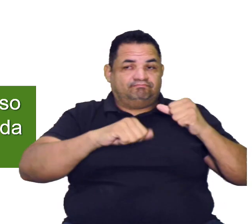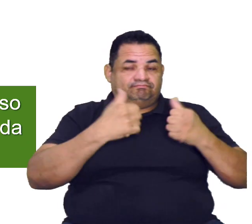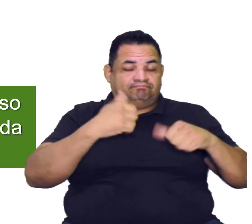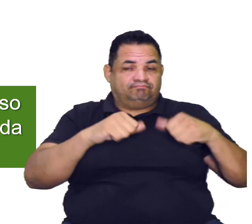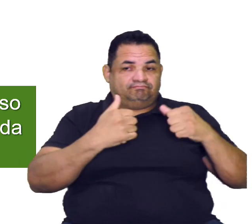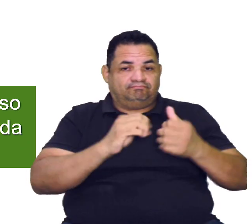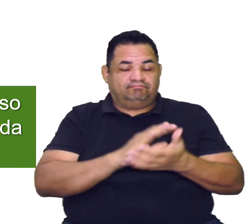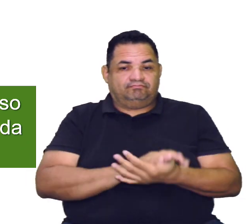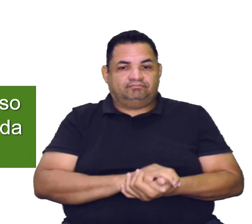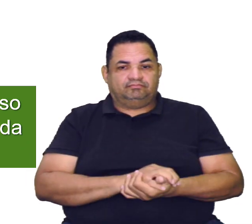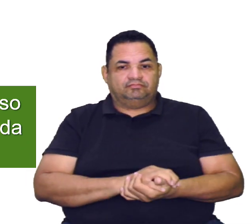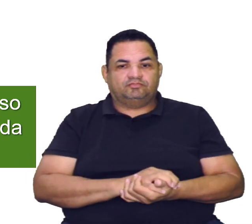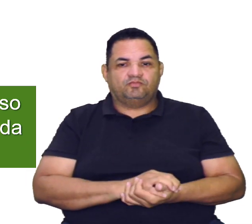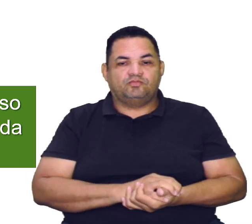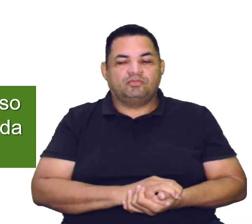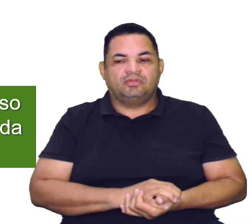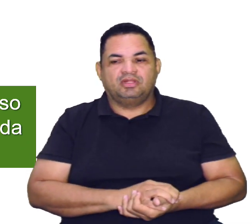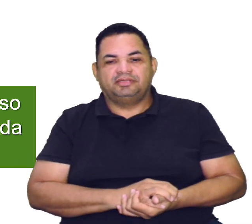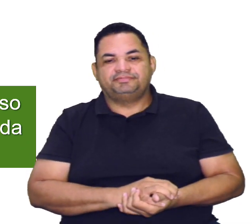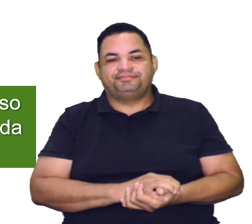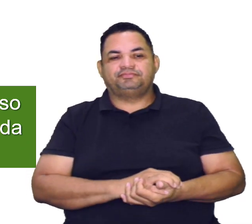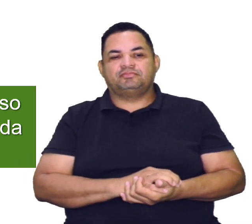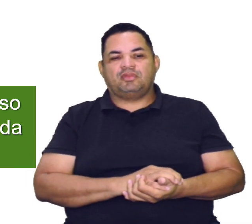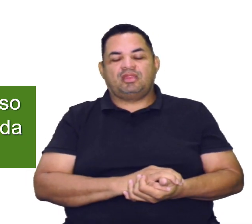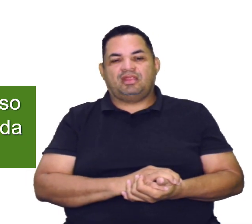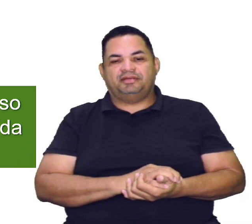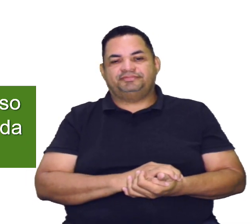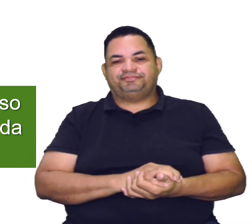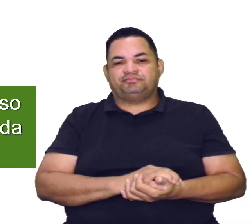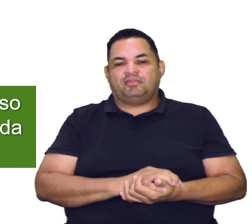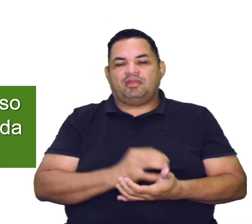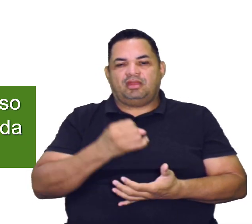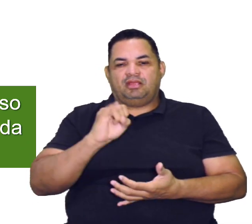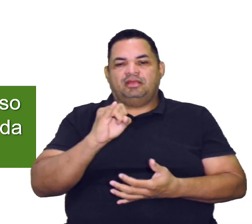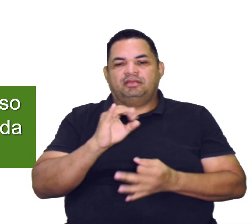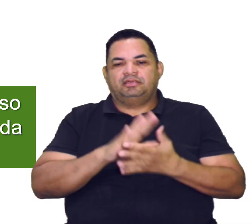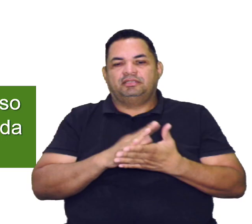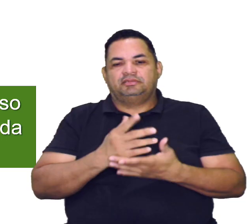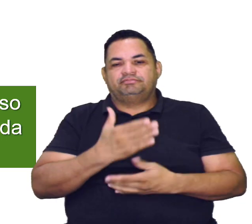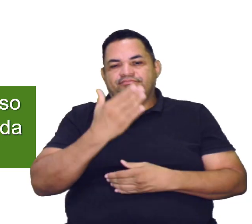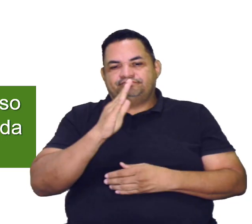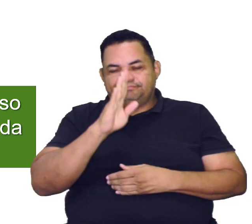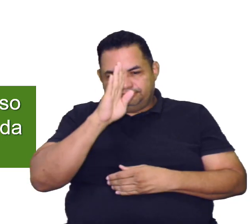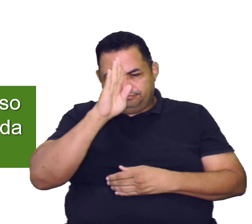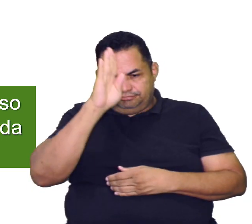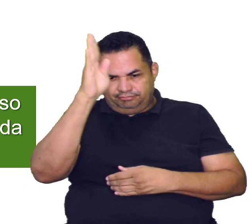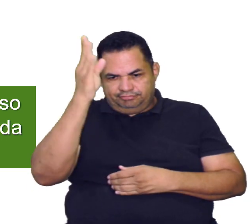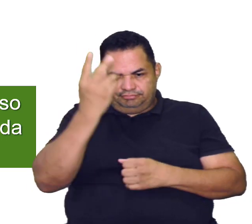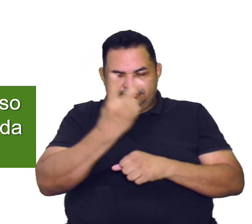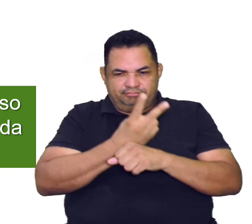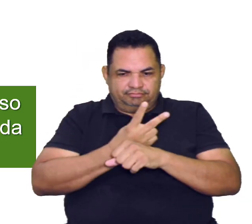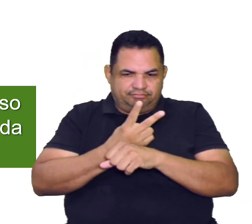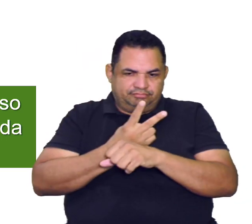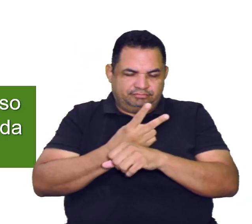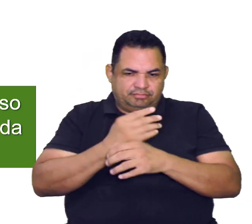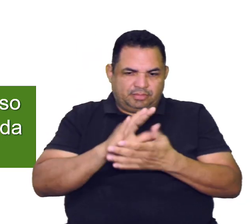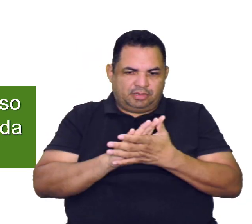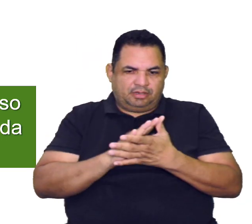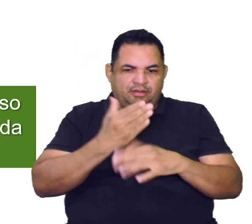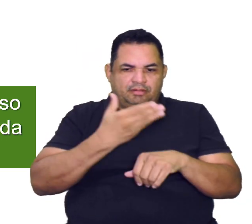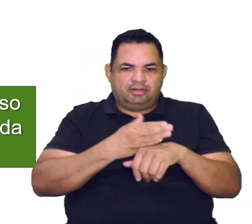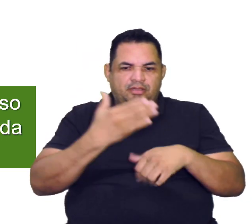o meu estilo de vida, se eu dedico principalmente aí um tempo para as práticas